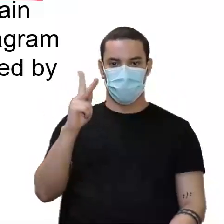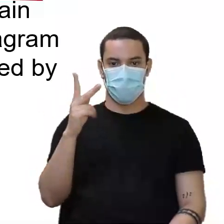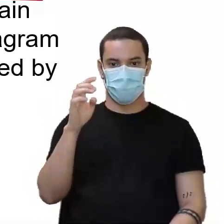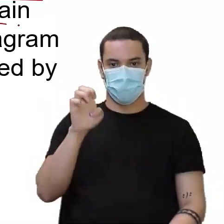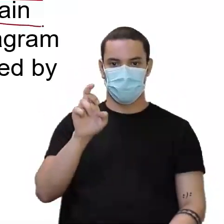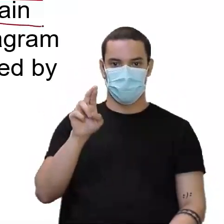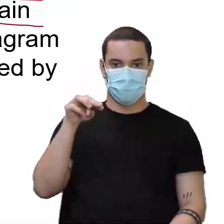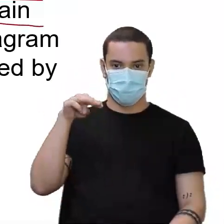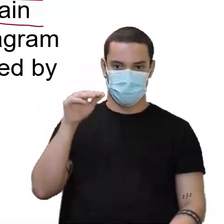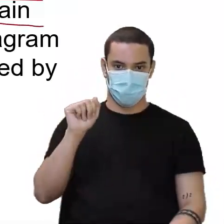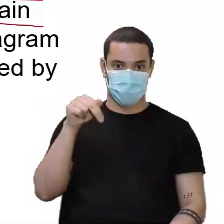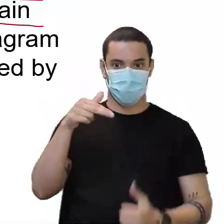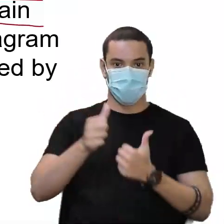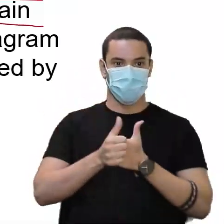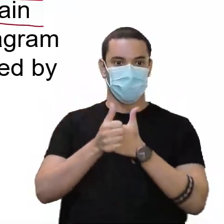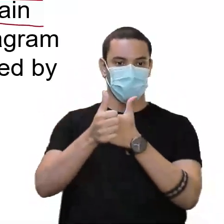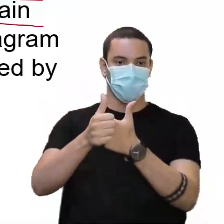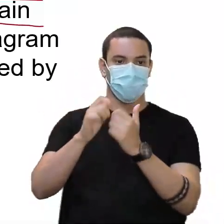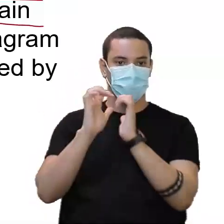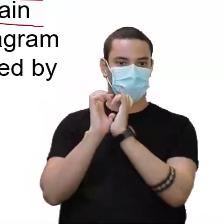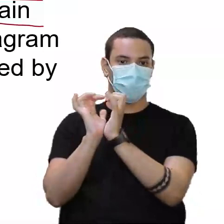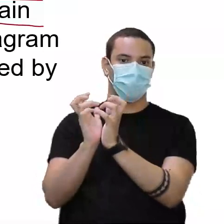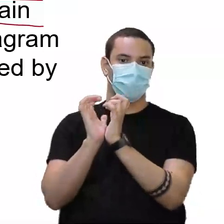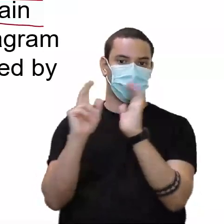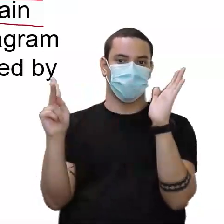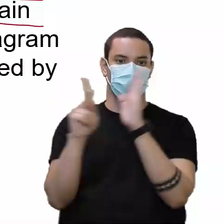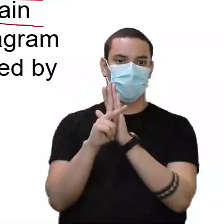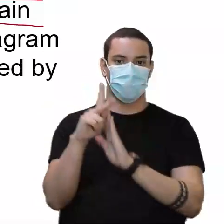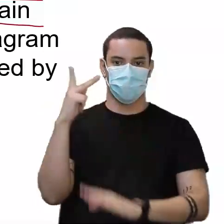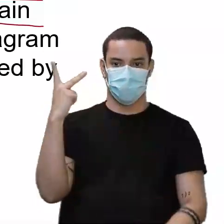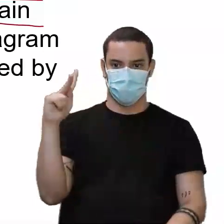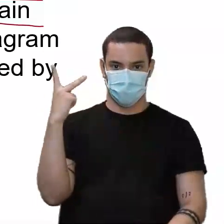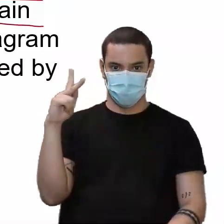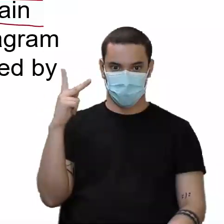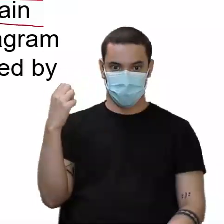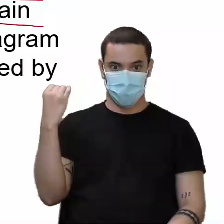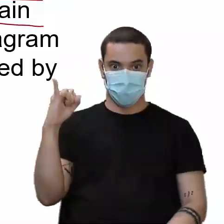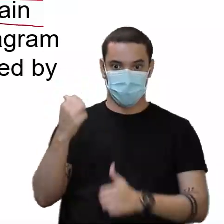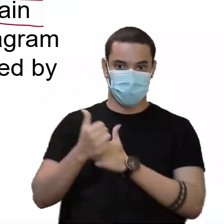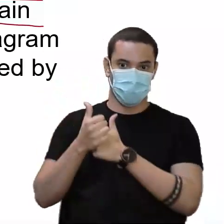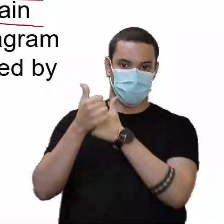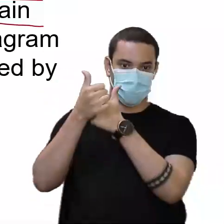ele monitorasse o cérebro, a atividade cerebral deles enquanto eles